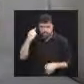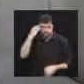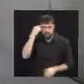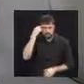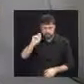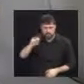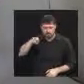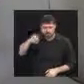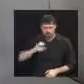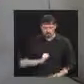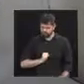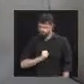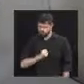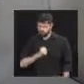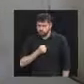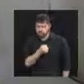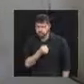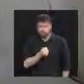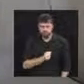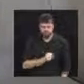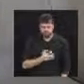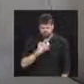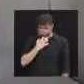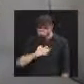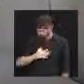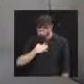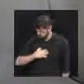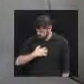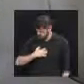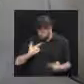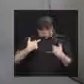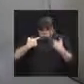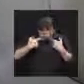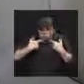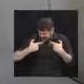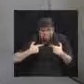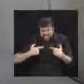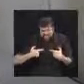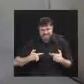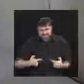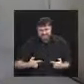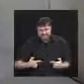palavra ódio, raiva, guerra.